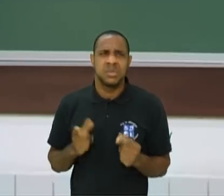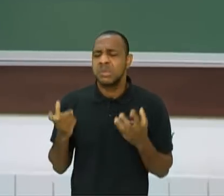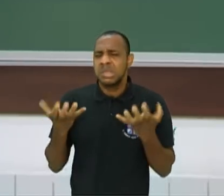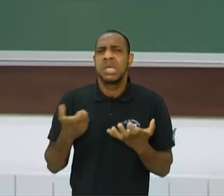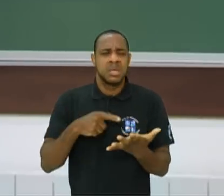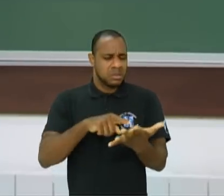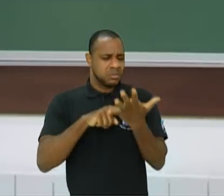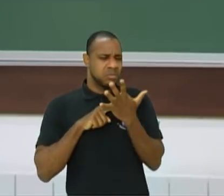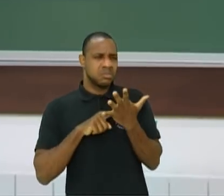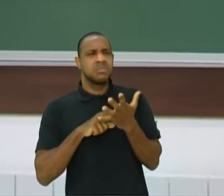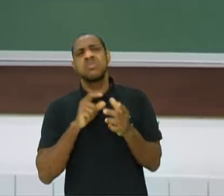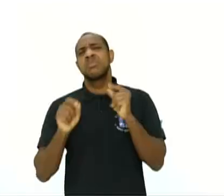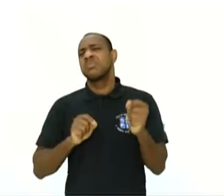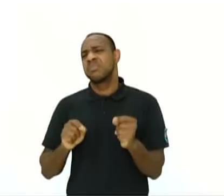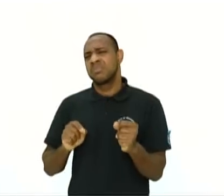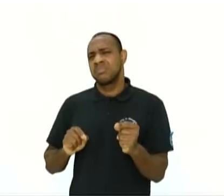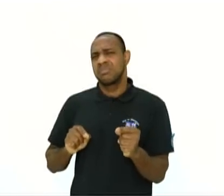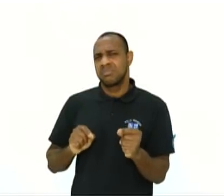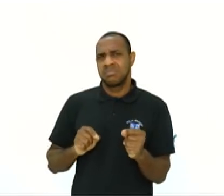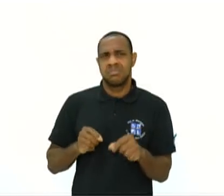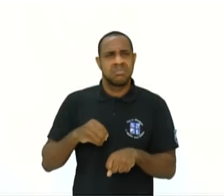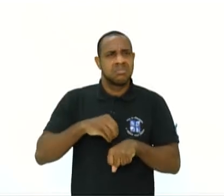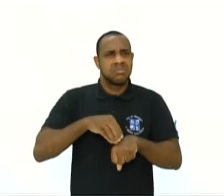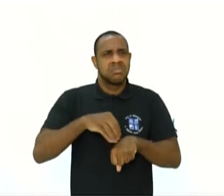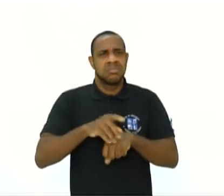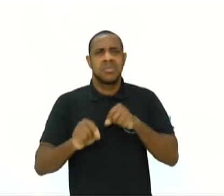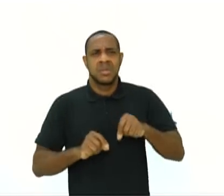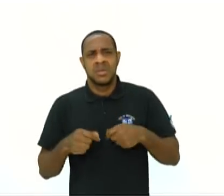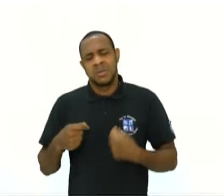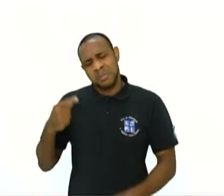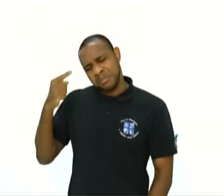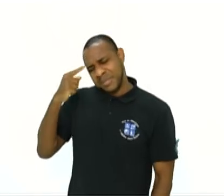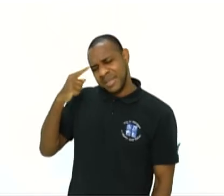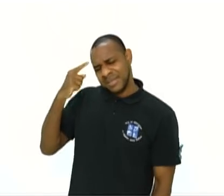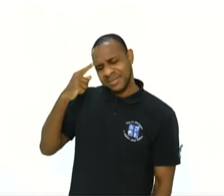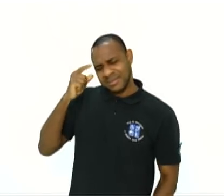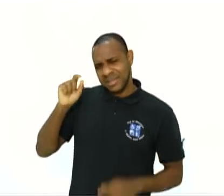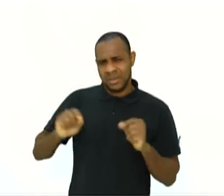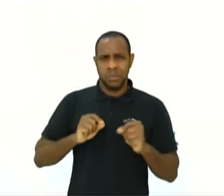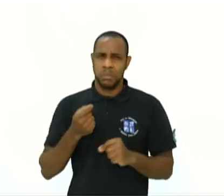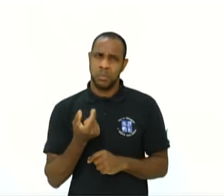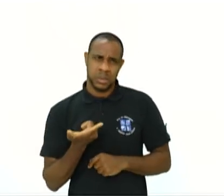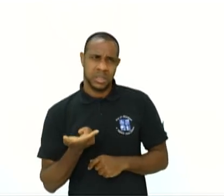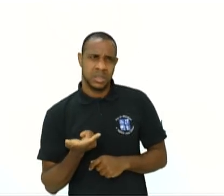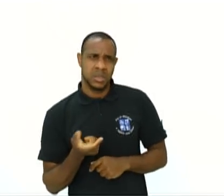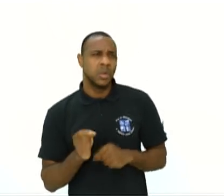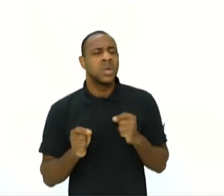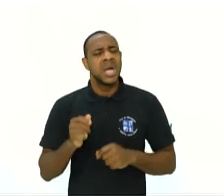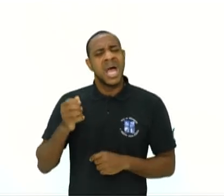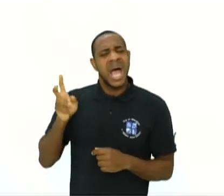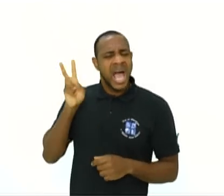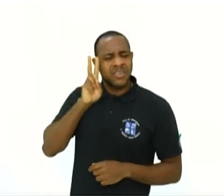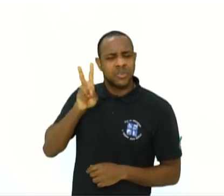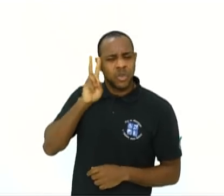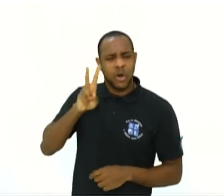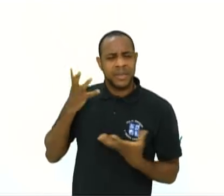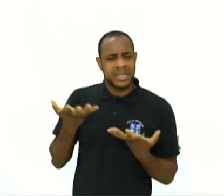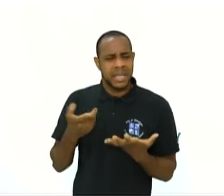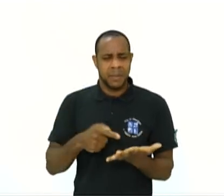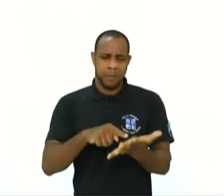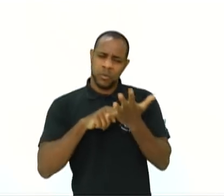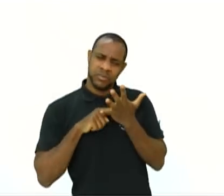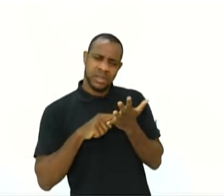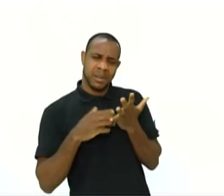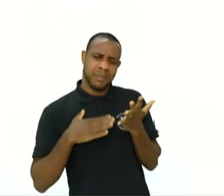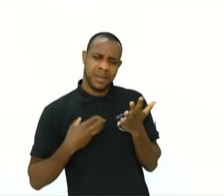nos transmitir, né? Vamos pensar um pouquinho sobre isso? O que essa história que a prof acabou de contar para